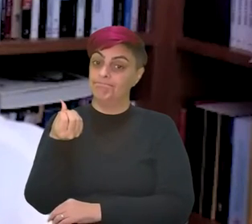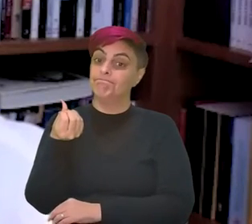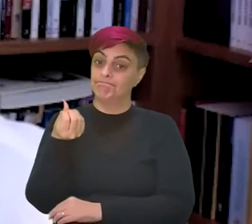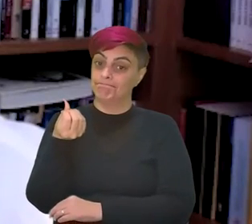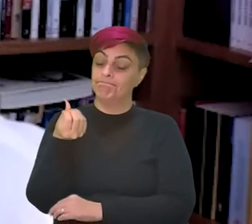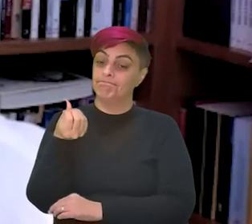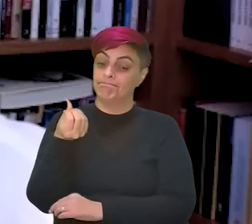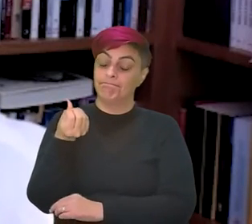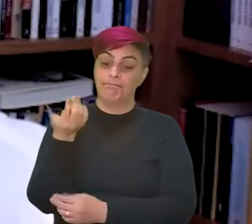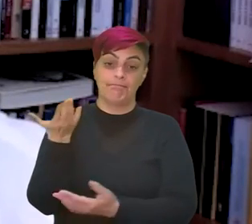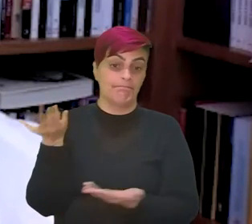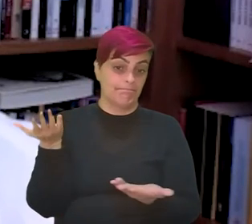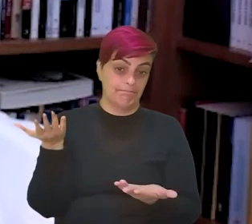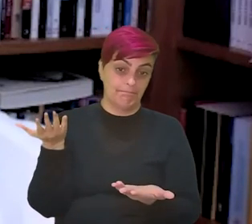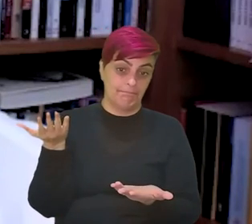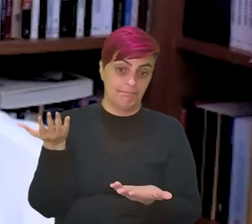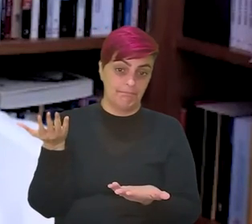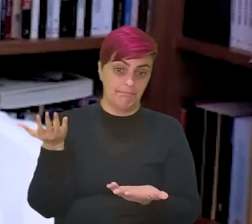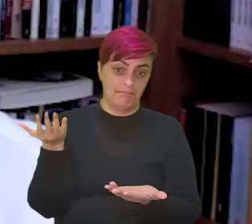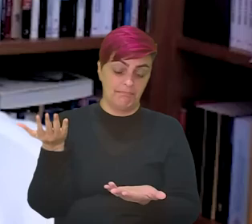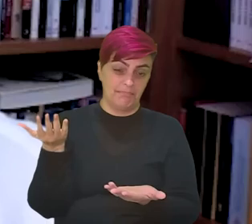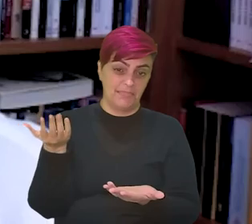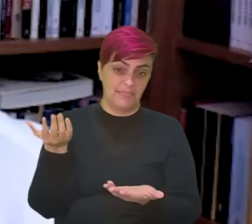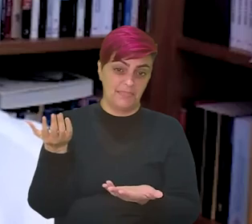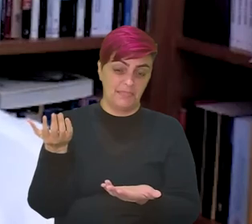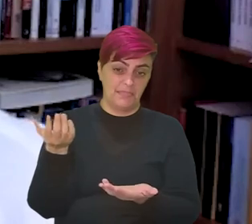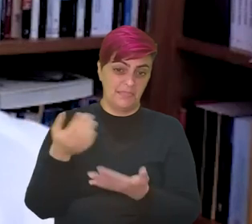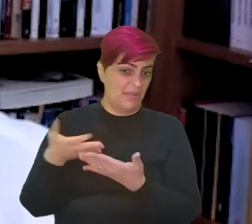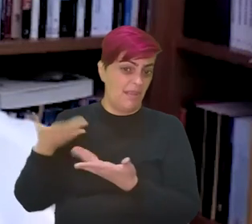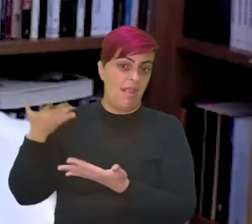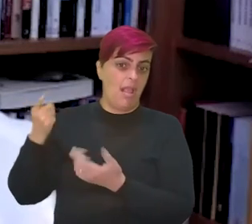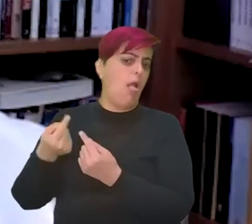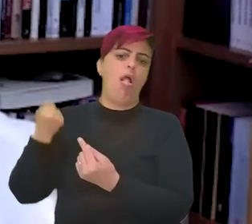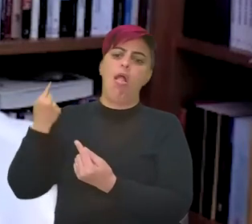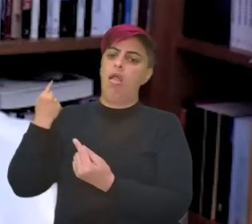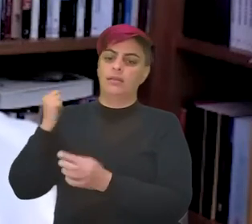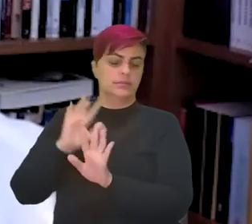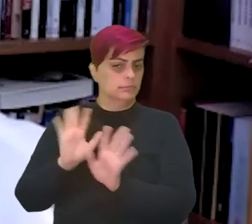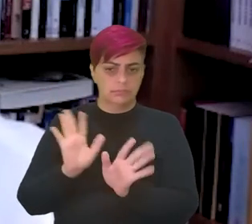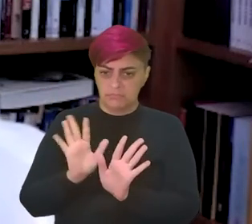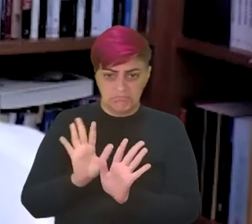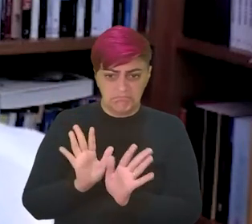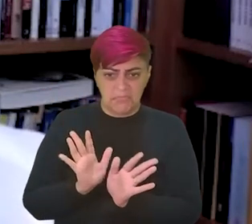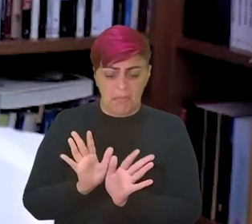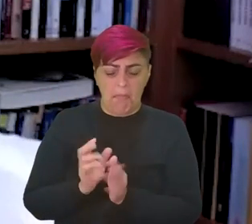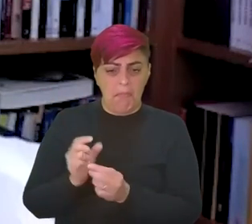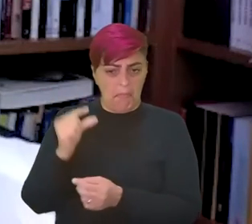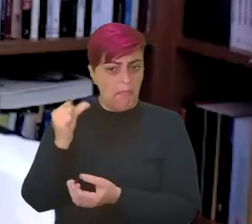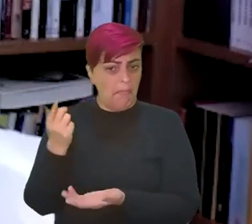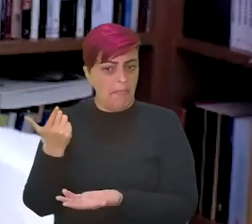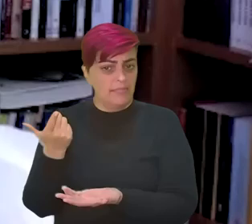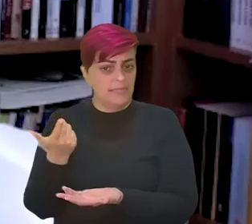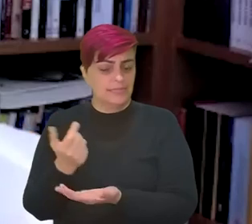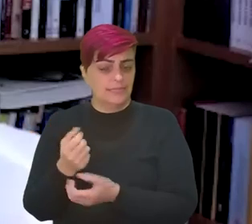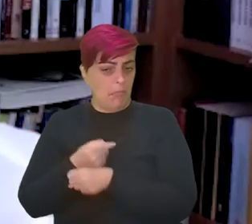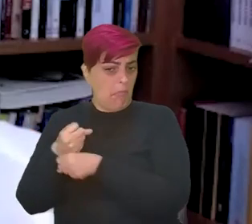1966. Uhum. Não tem tanto tempo assim, 25 Sim. anos, 25, 26, 27